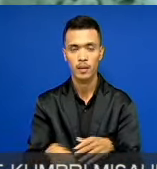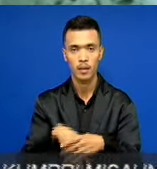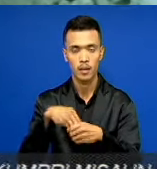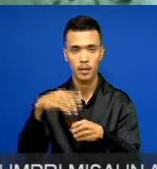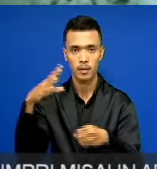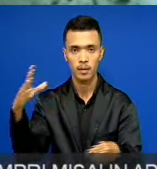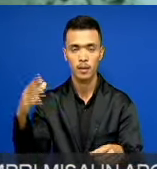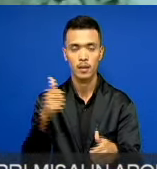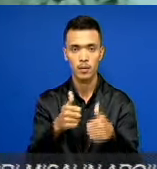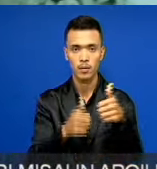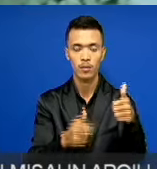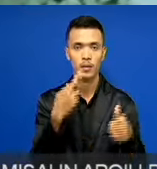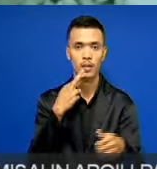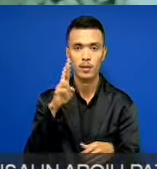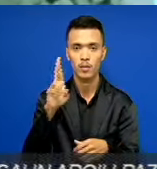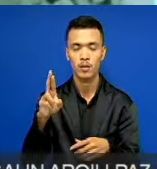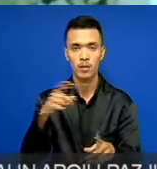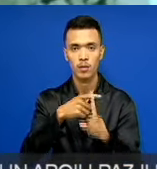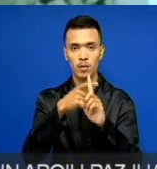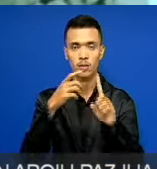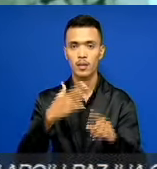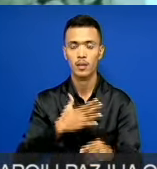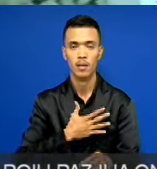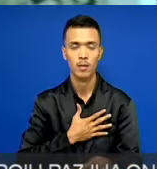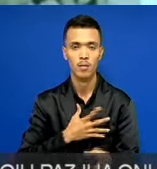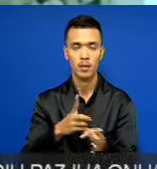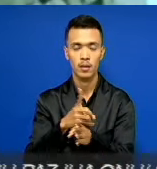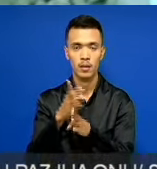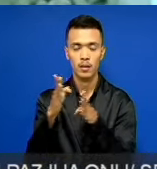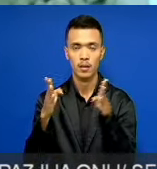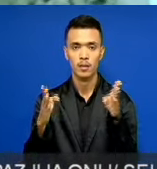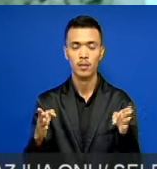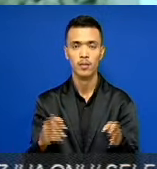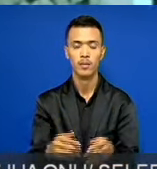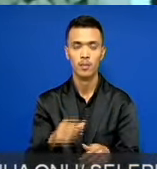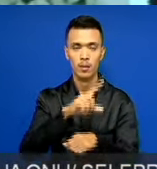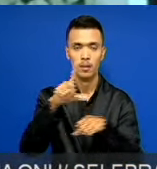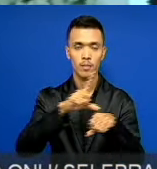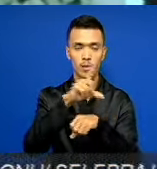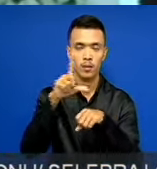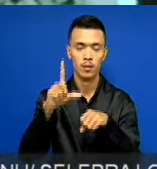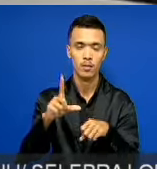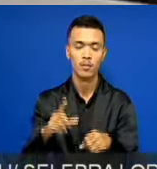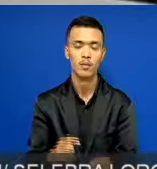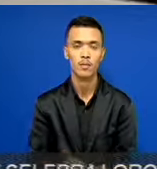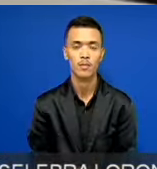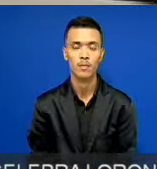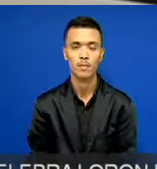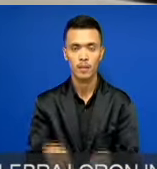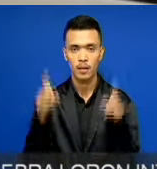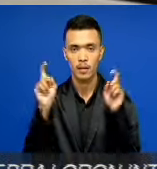tu irmos recomendações se si a minha diretora de bem cultura e restauração o laboratório tem